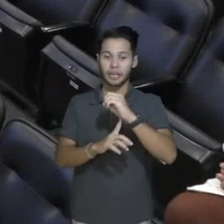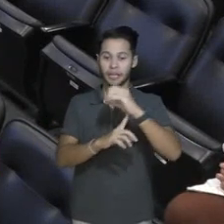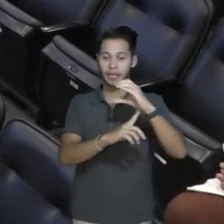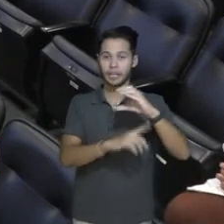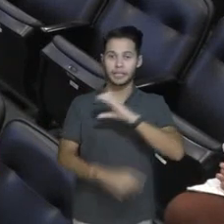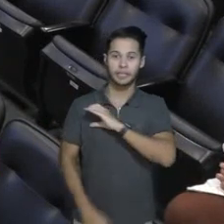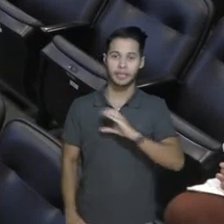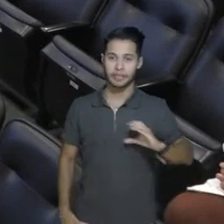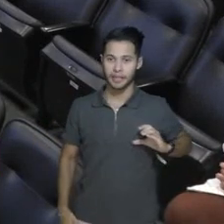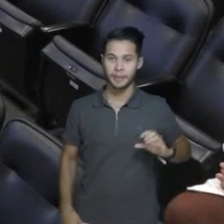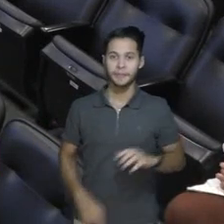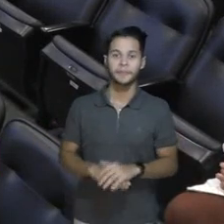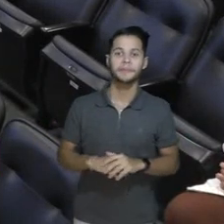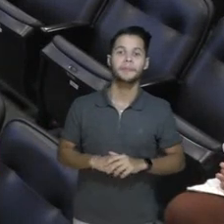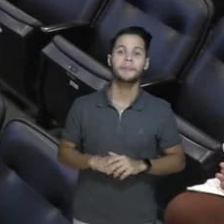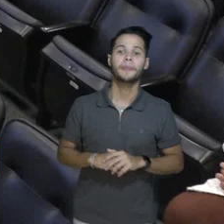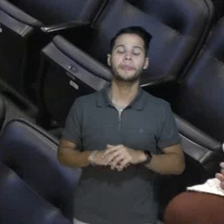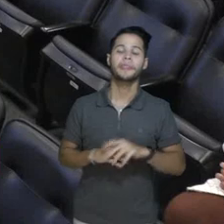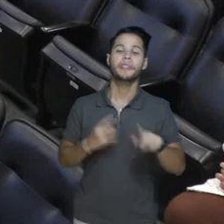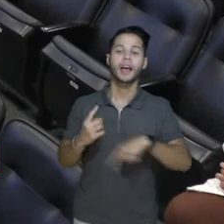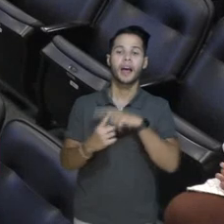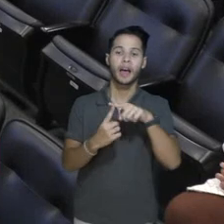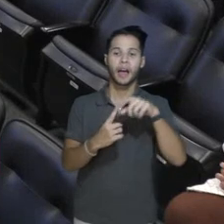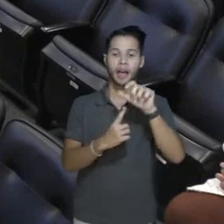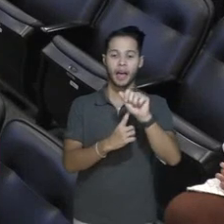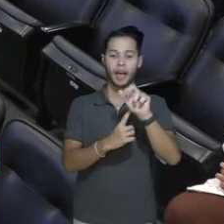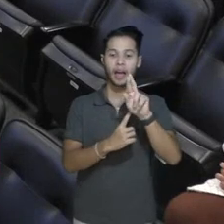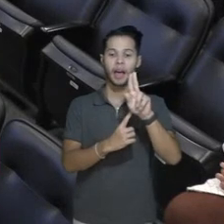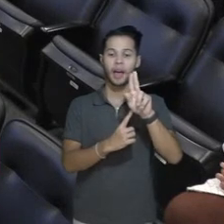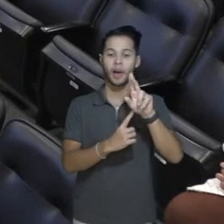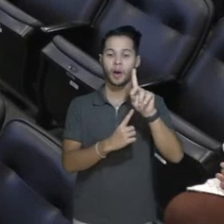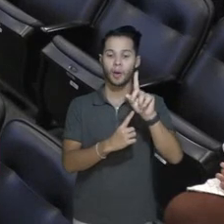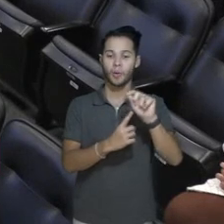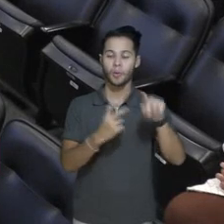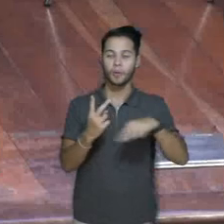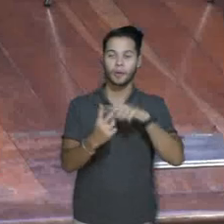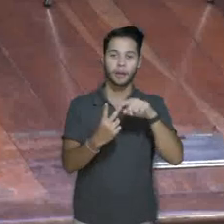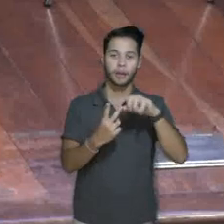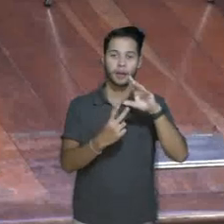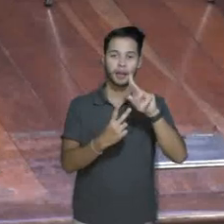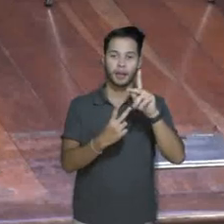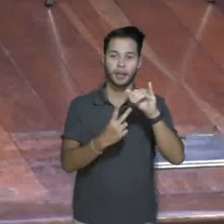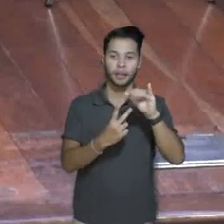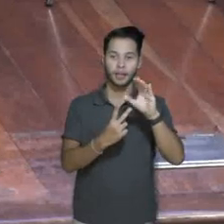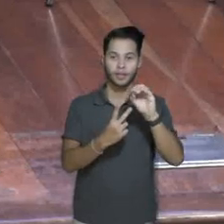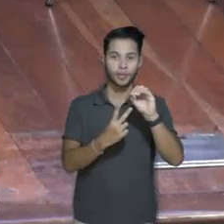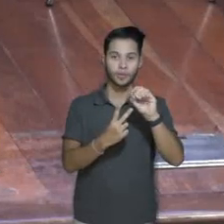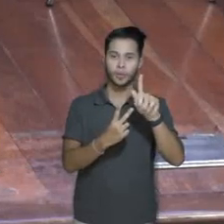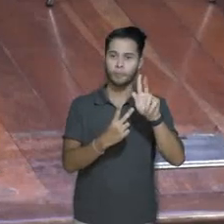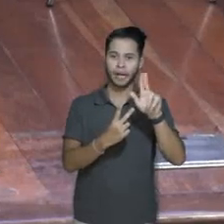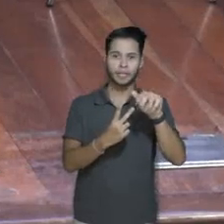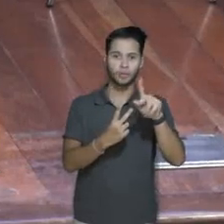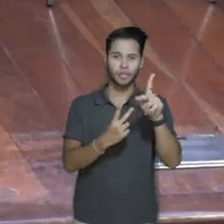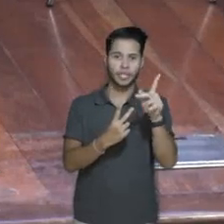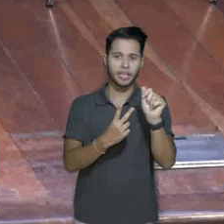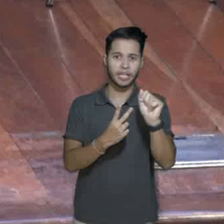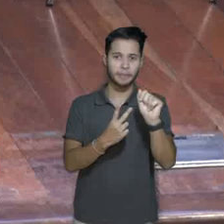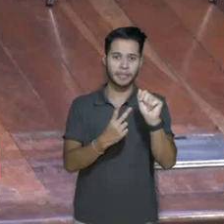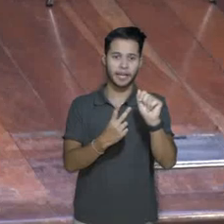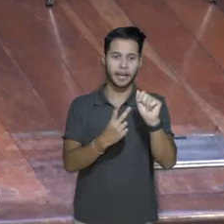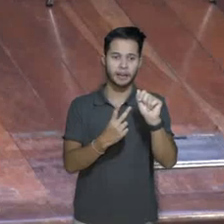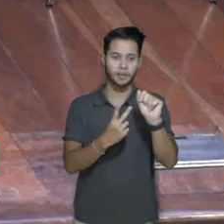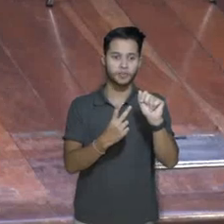Guga ruda Chico Lins a Silvinha quem mais tinha mais alguém e o Teco e